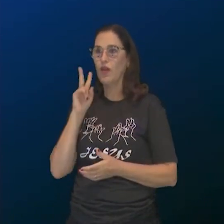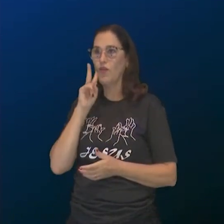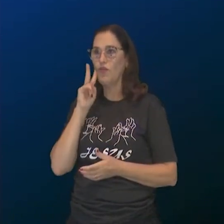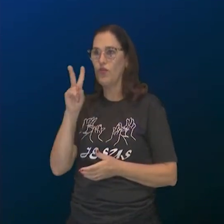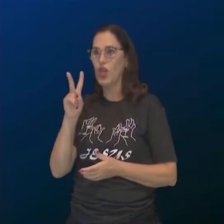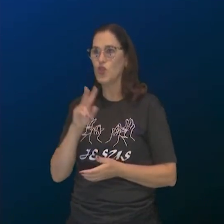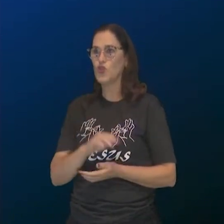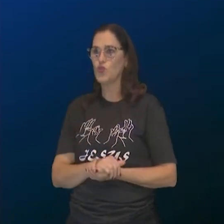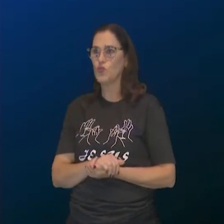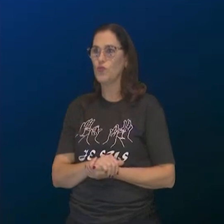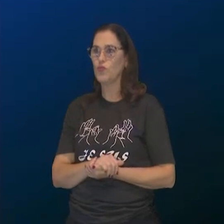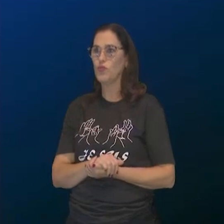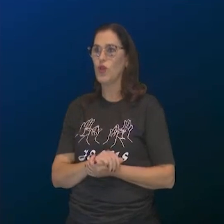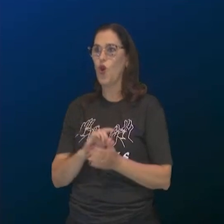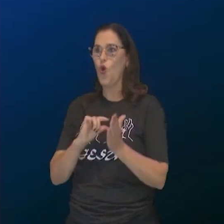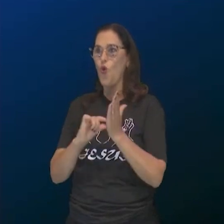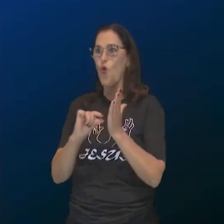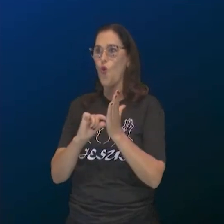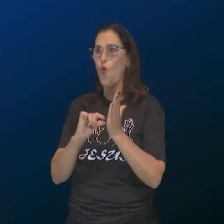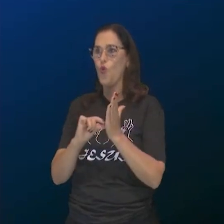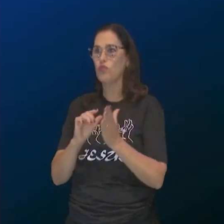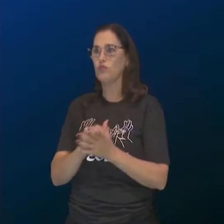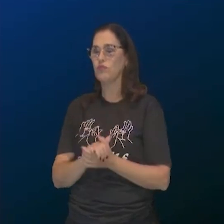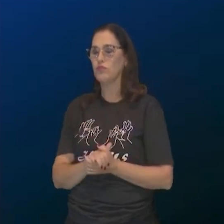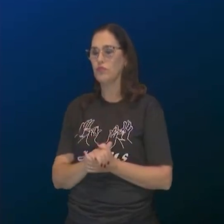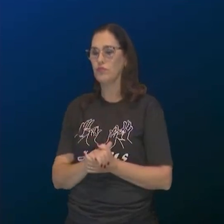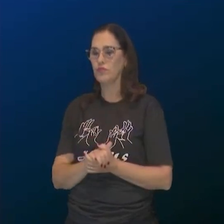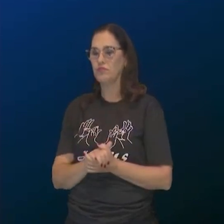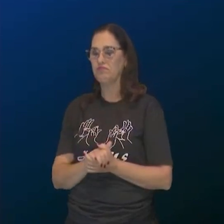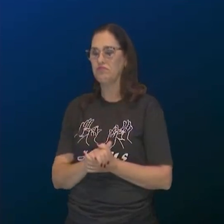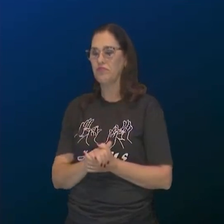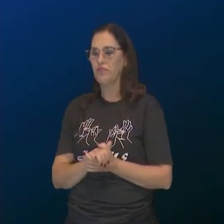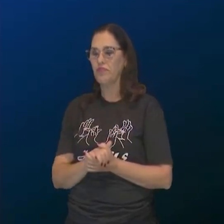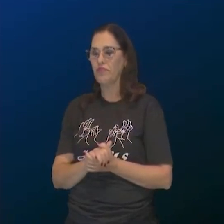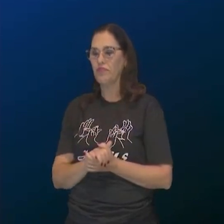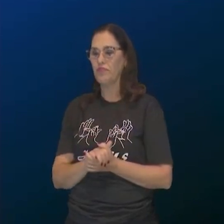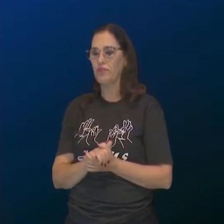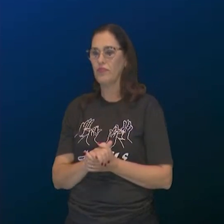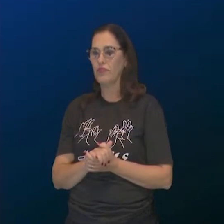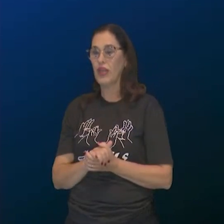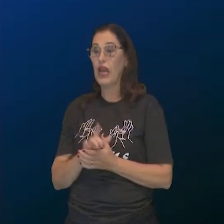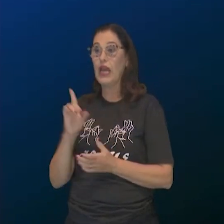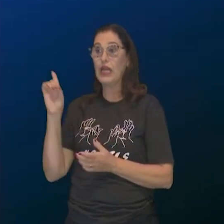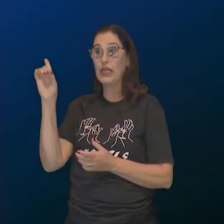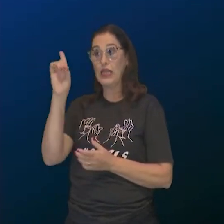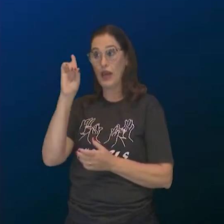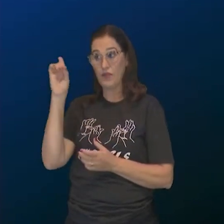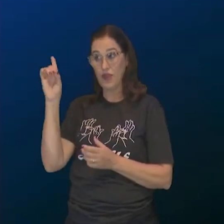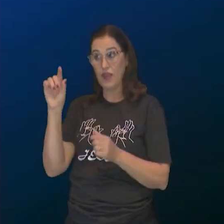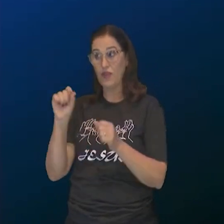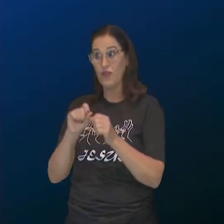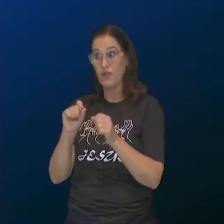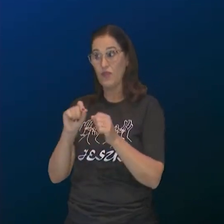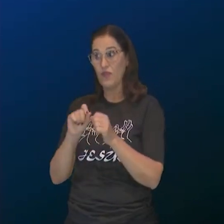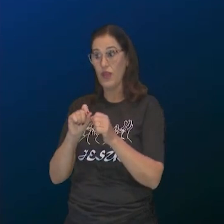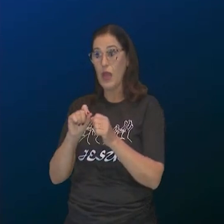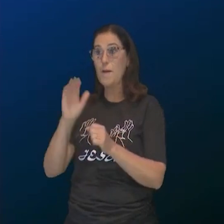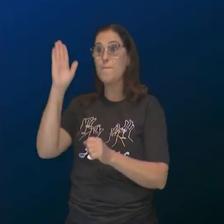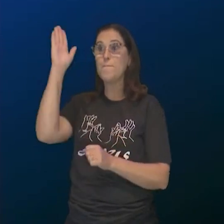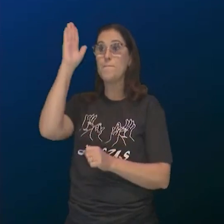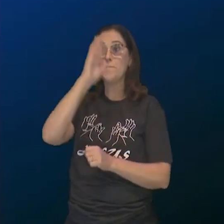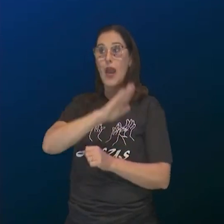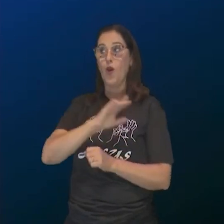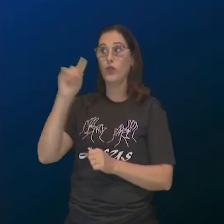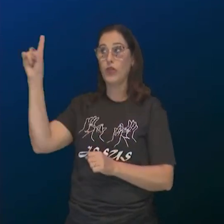o último parágrafo. Porém, isto que Davi fizera foi mal